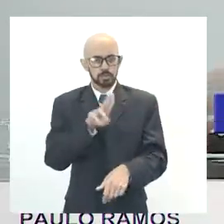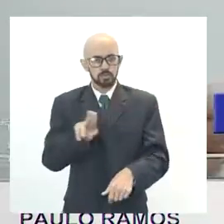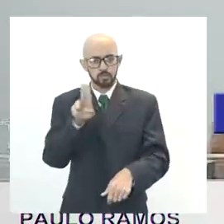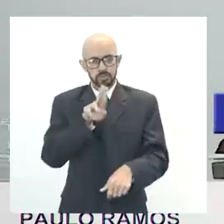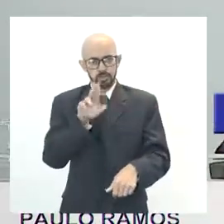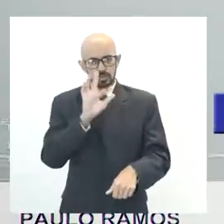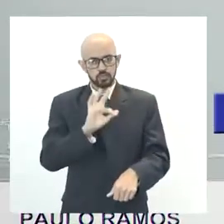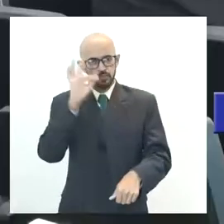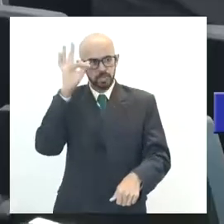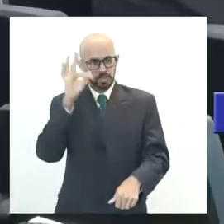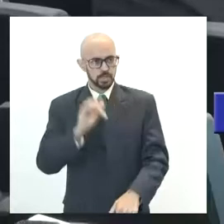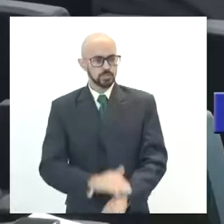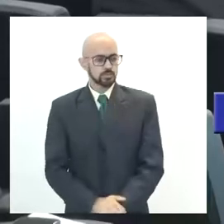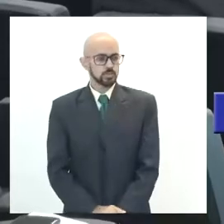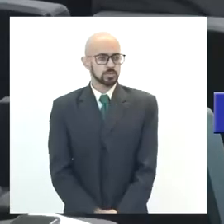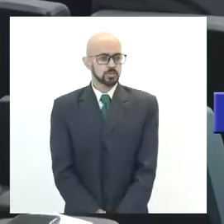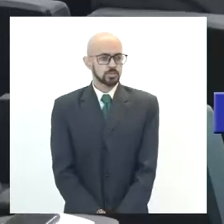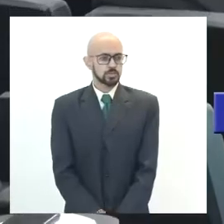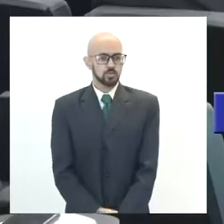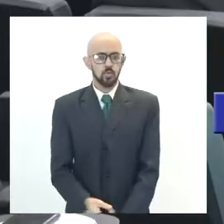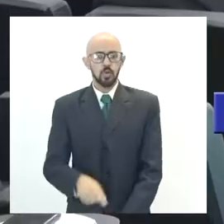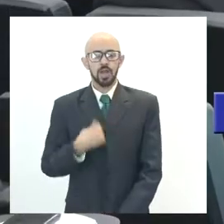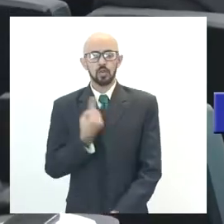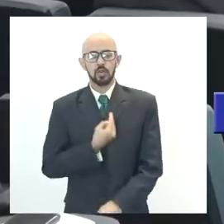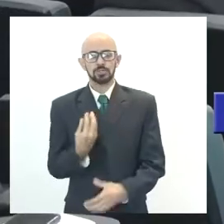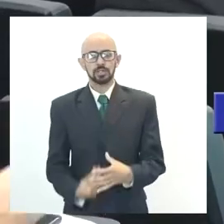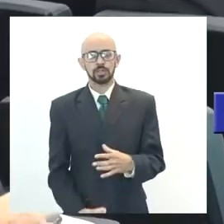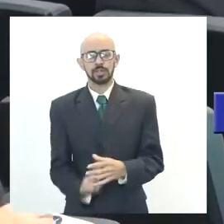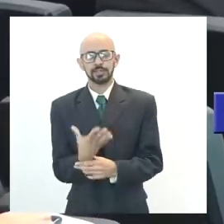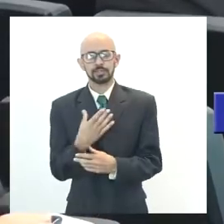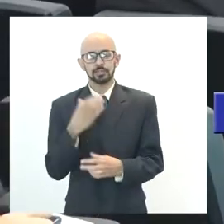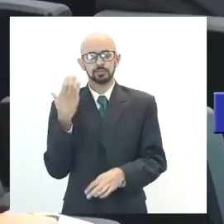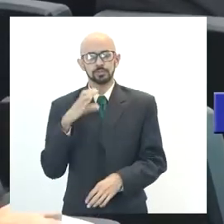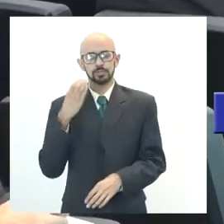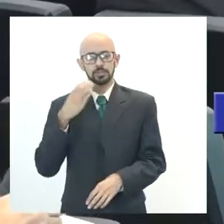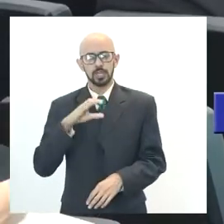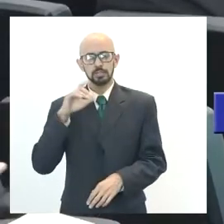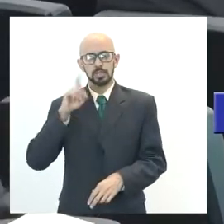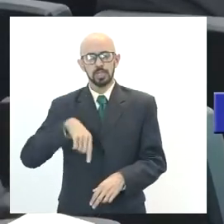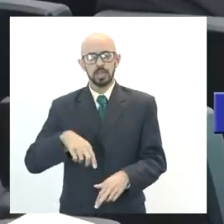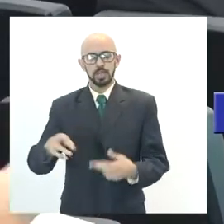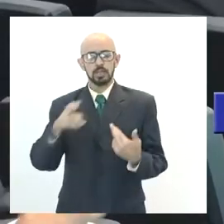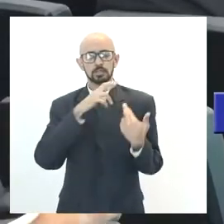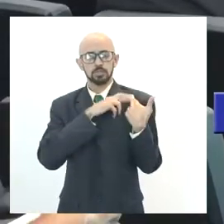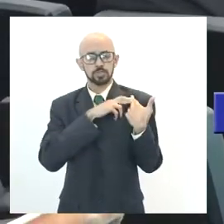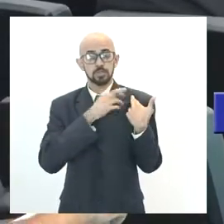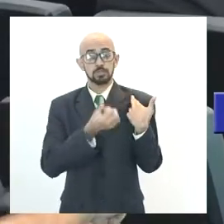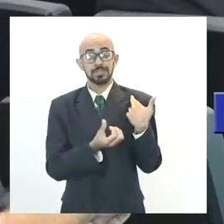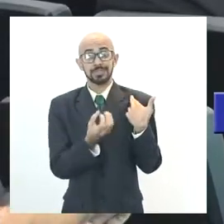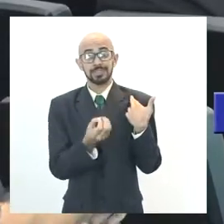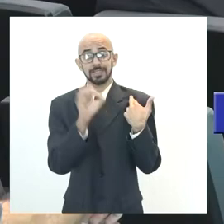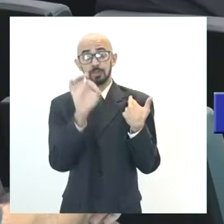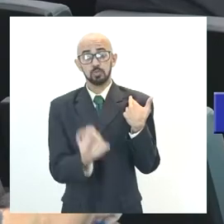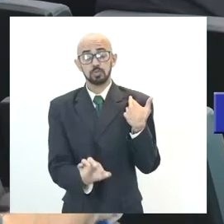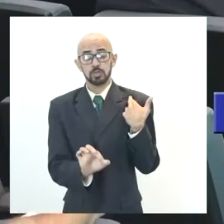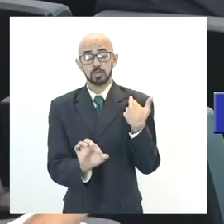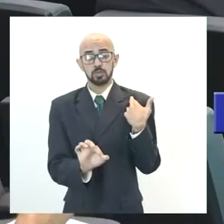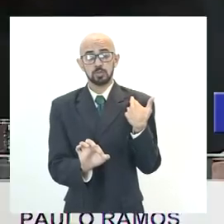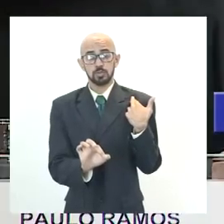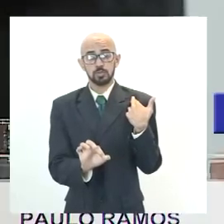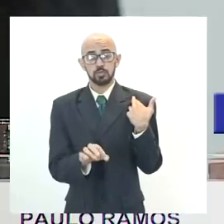federais a nossa produção científica em universidades federais são responsáveis por sessenta por cento